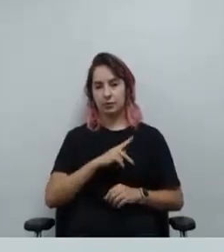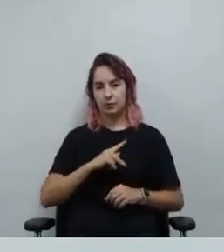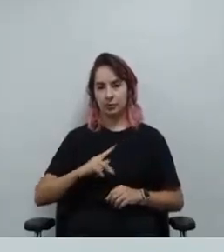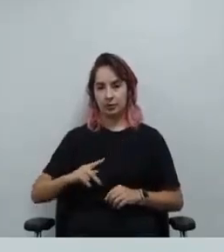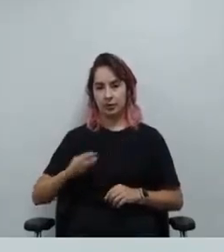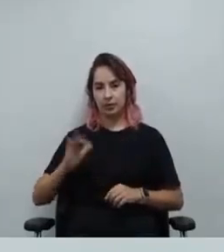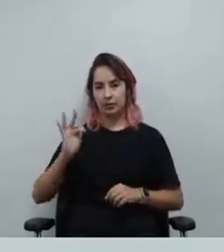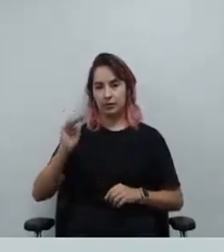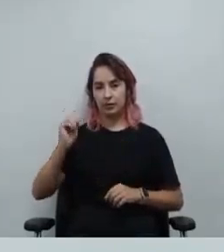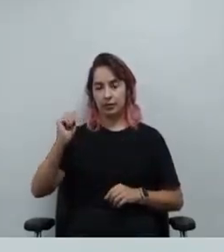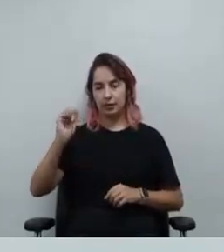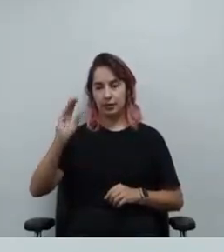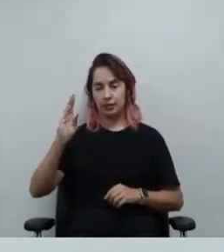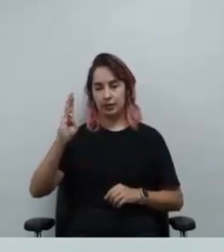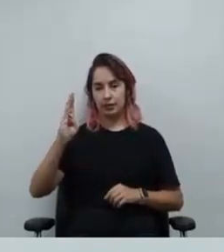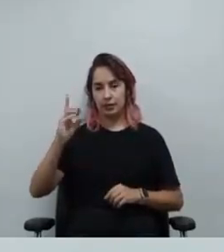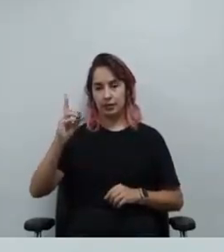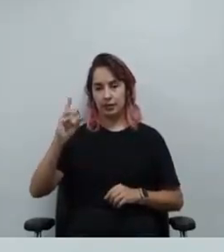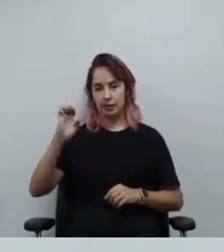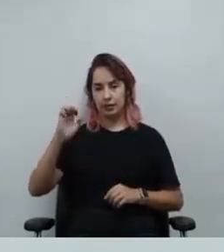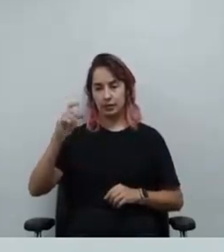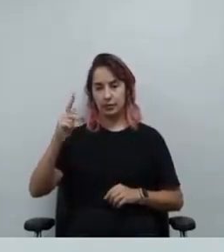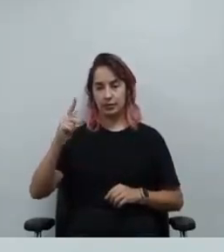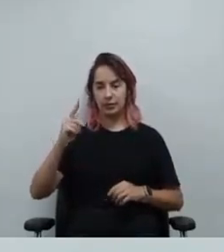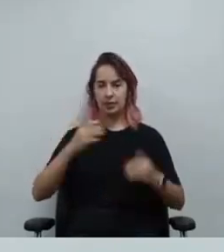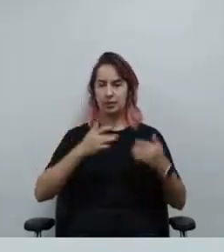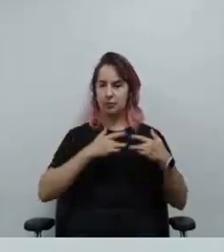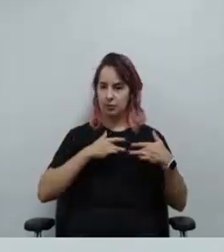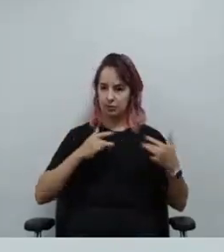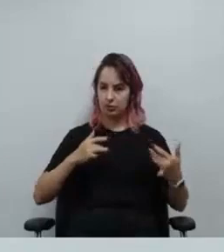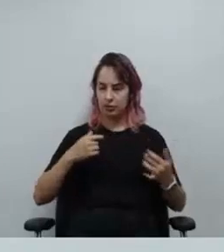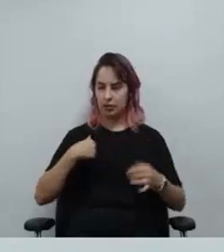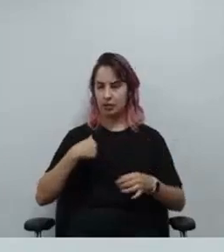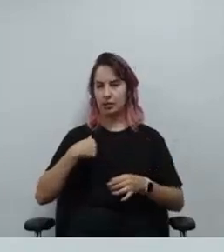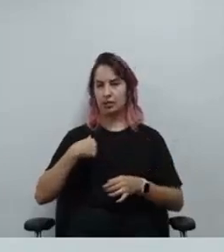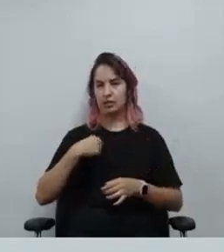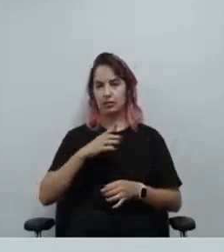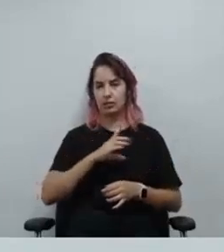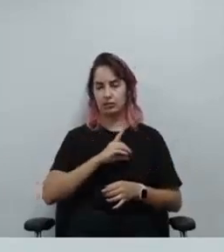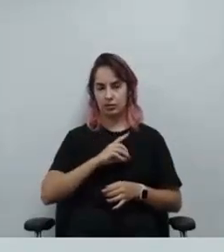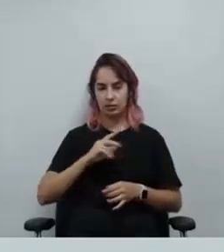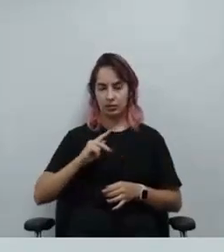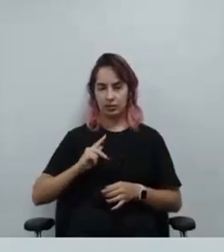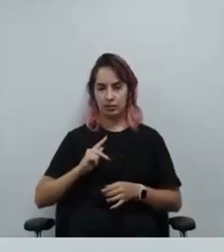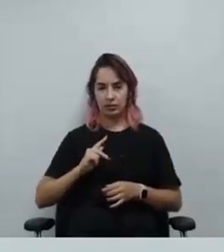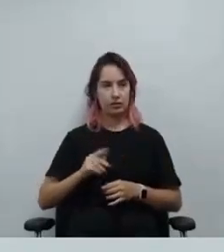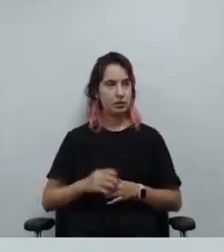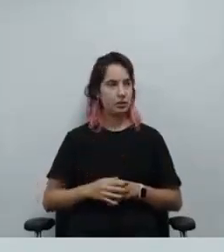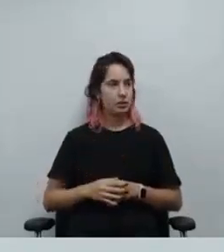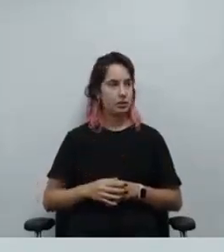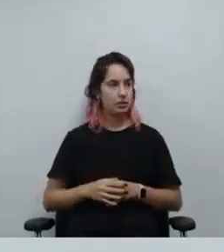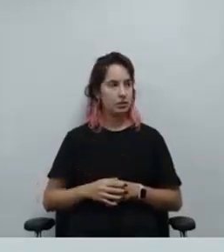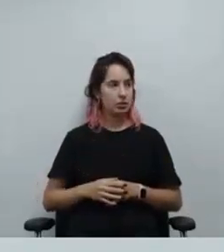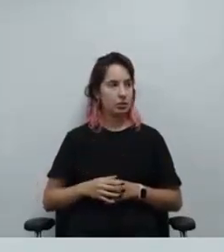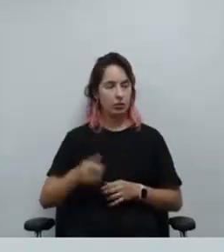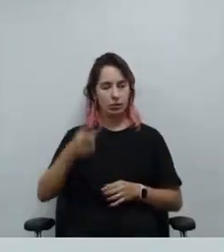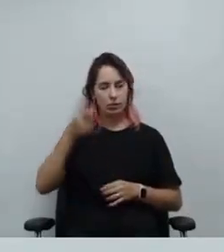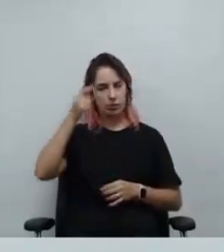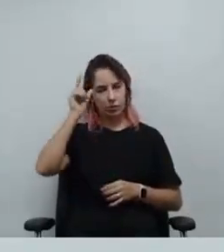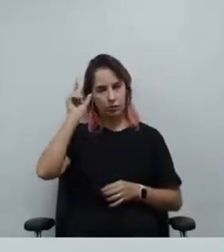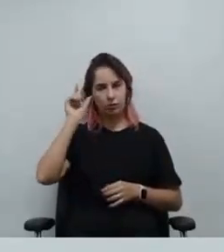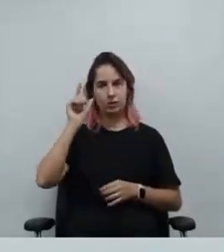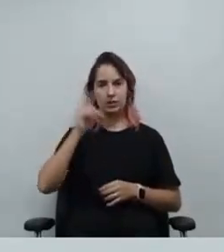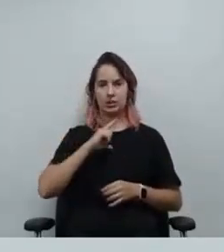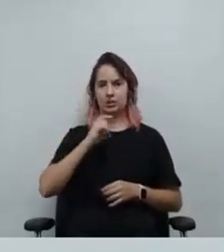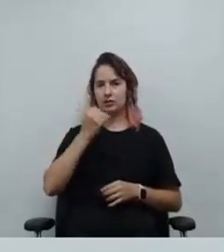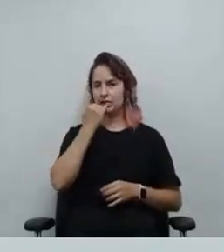também o corregedor, me solidarizar, né, com o integrante da Defensoria Pública que teve ontem, né, passou por um episódio bastante, no mínimo,